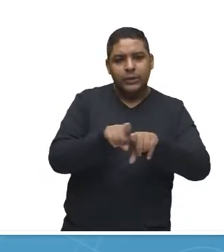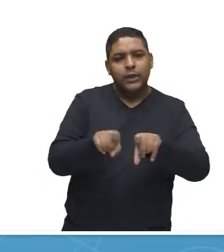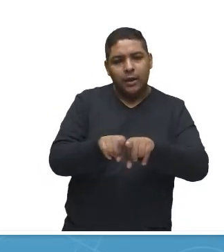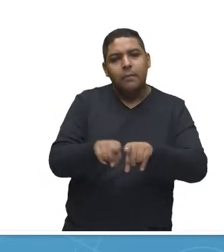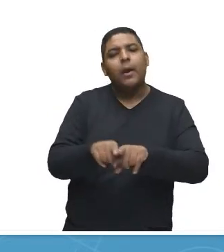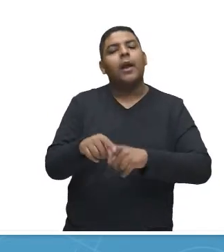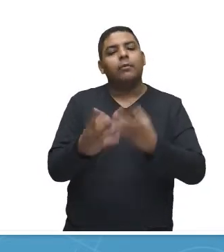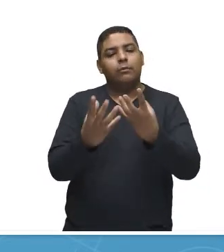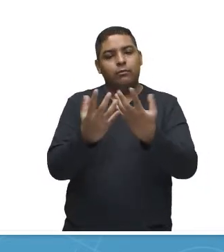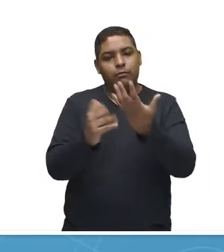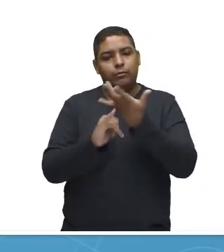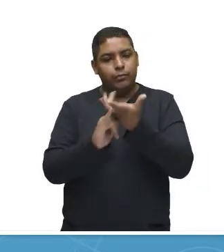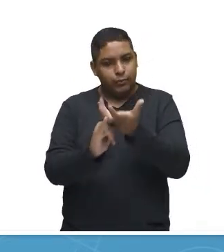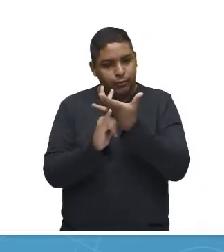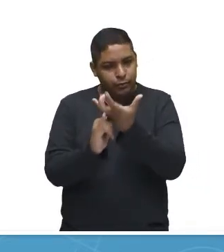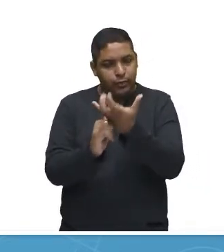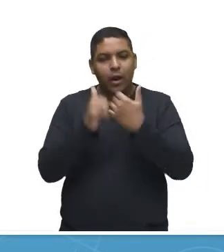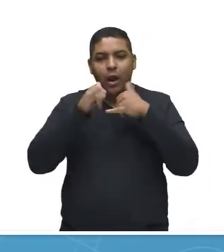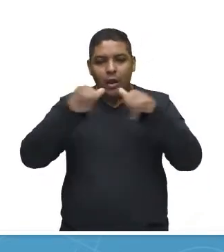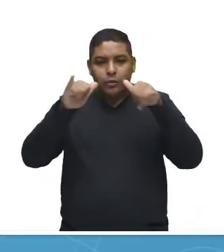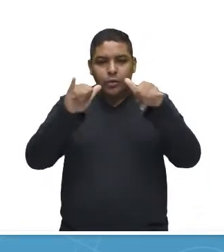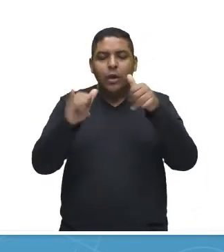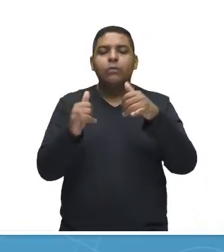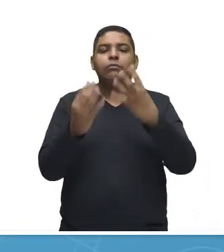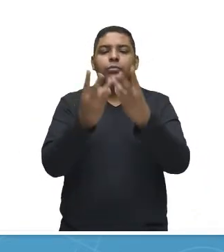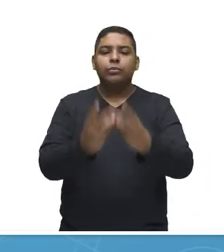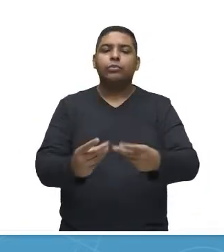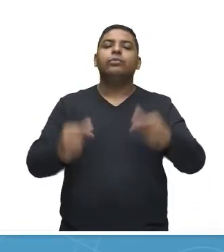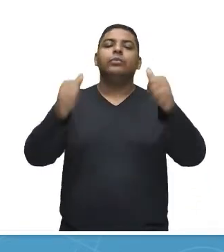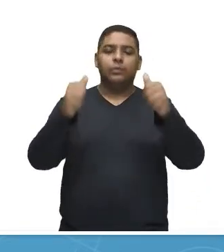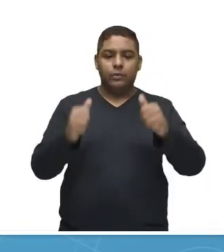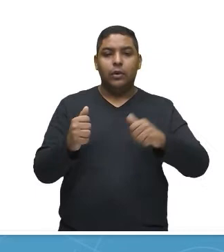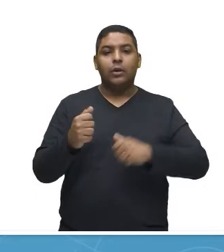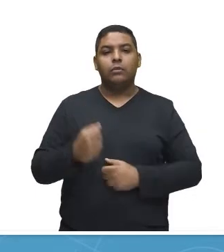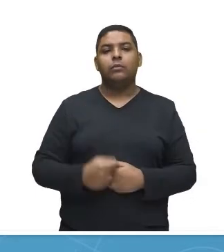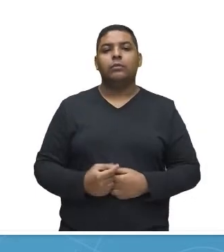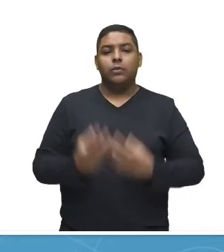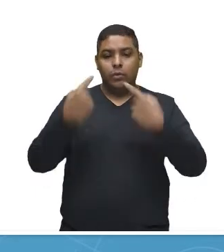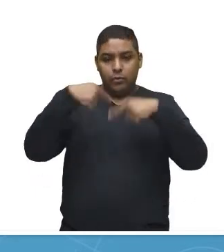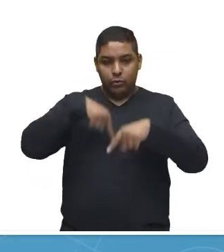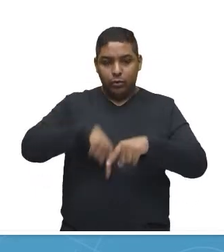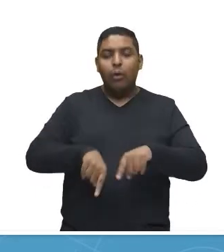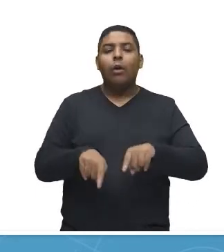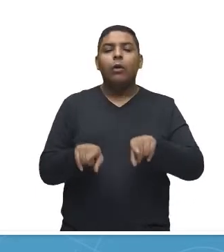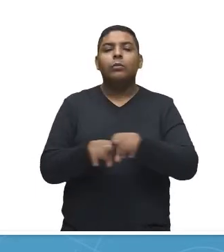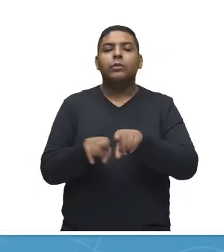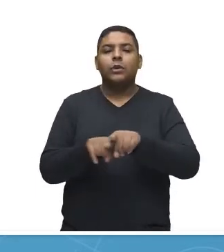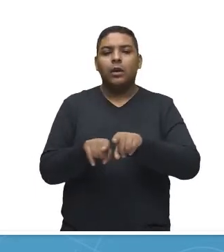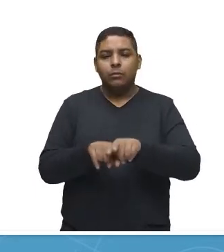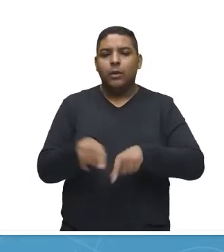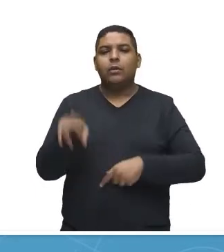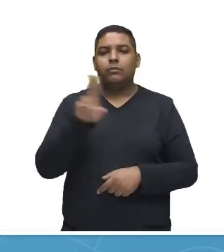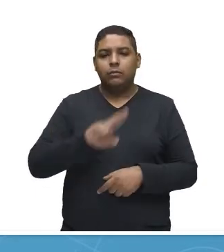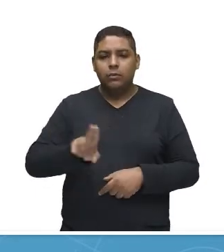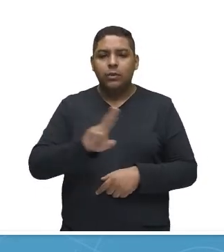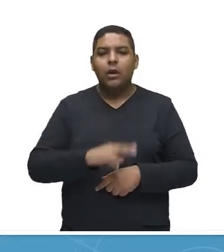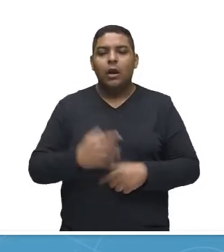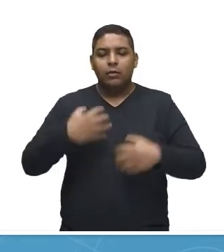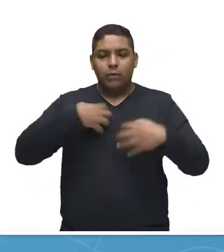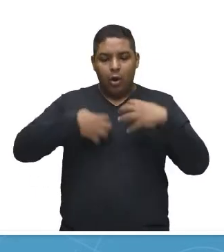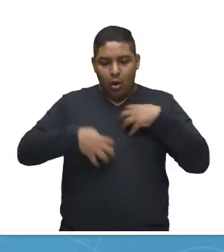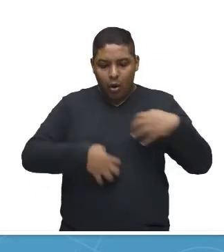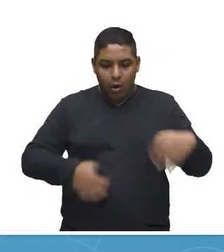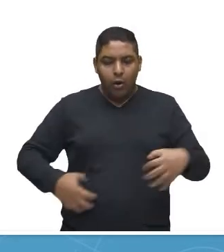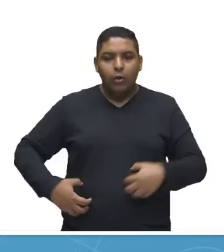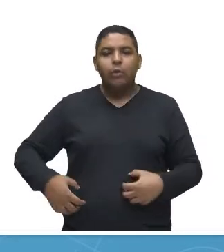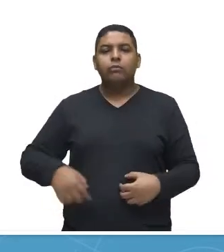energia? Sim, porque o nosso corpo precisa se manter ativo ali, o funcionamento dos nossos órgãos. Então, a